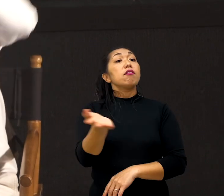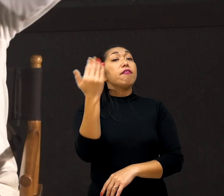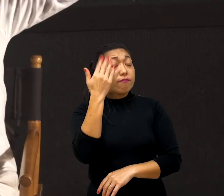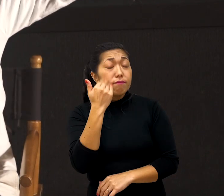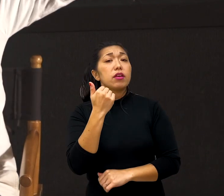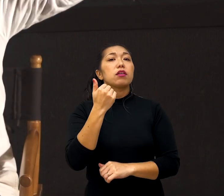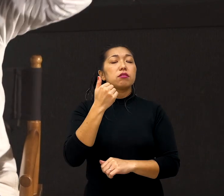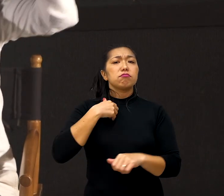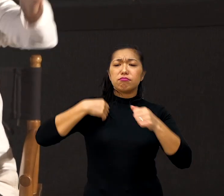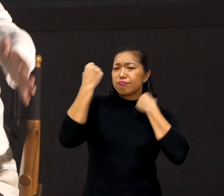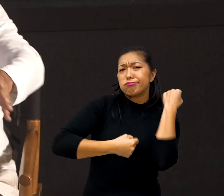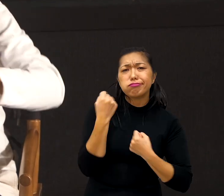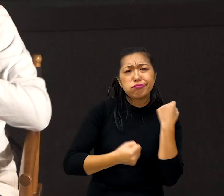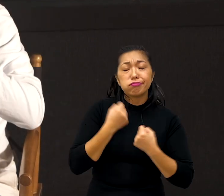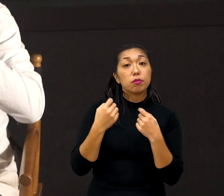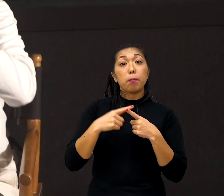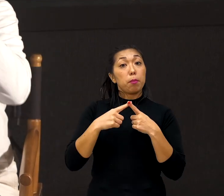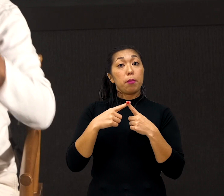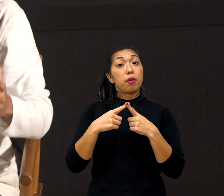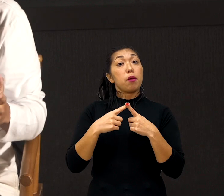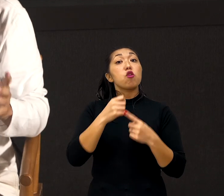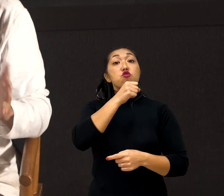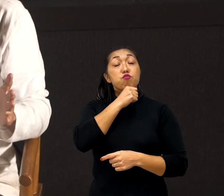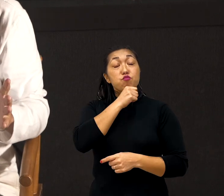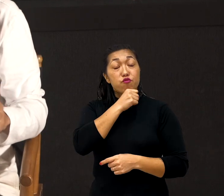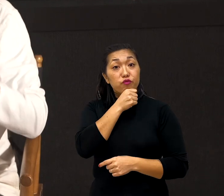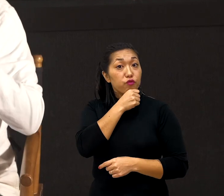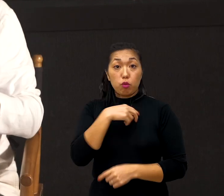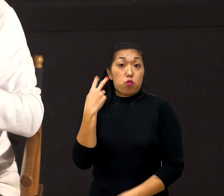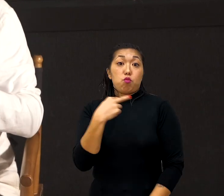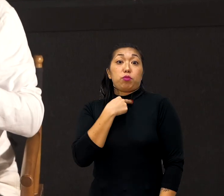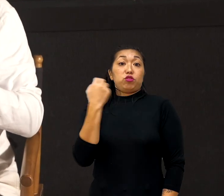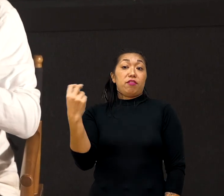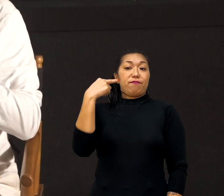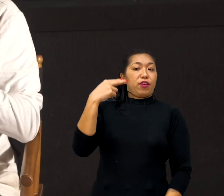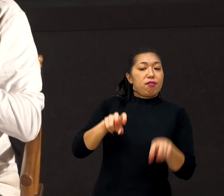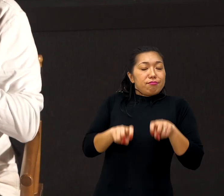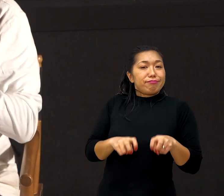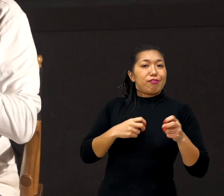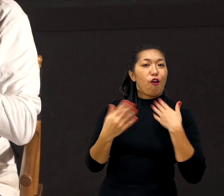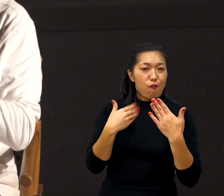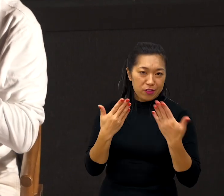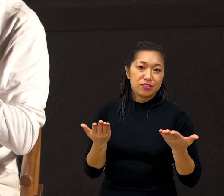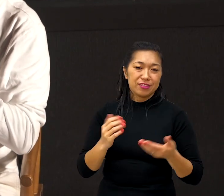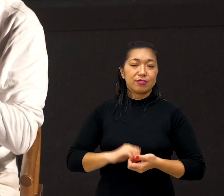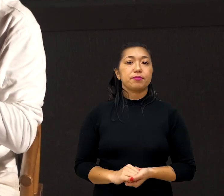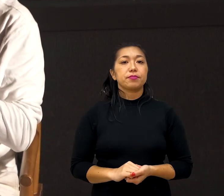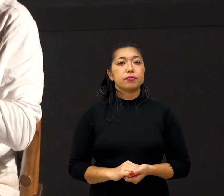a gente descia pelo manguezal, corria, porque ele não podia pegar a gente na porta daquela igreja jogando bola. E,